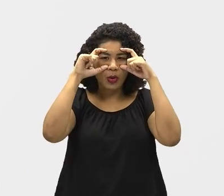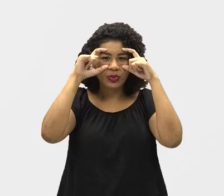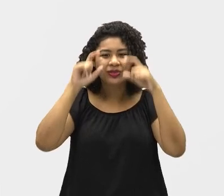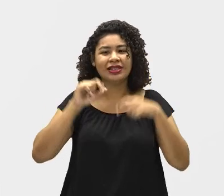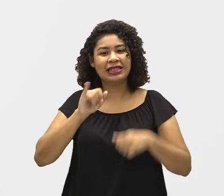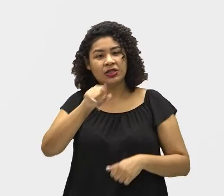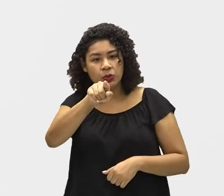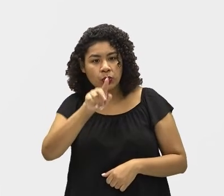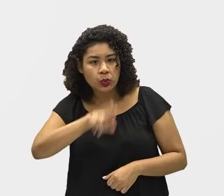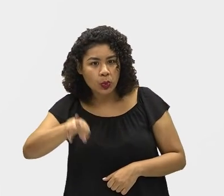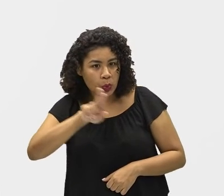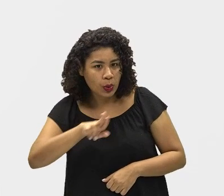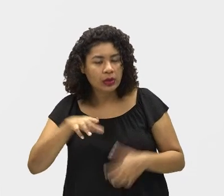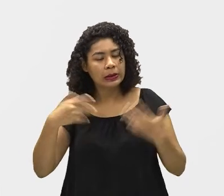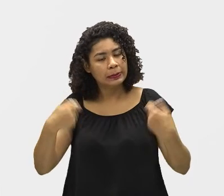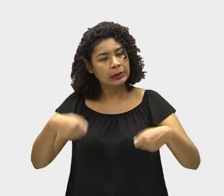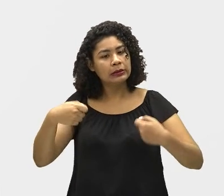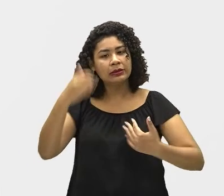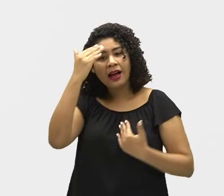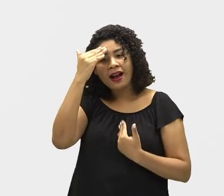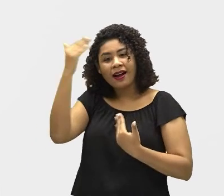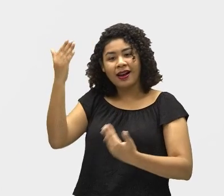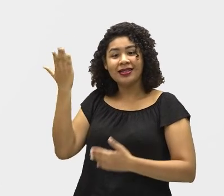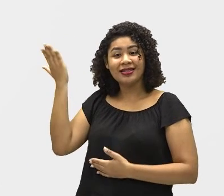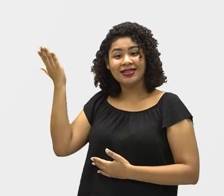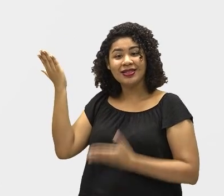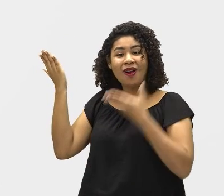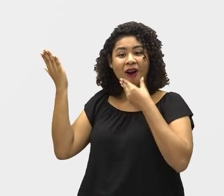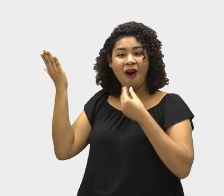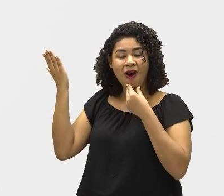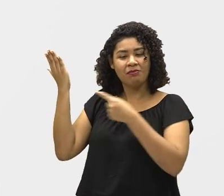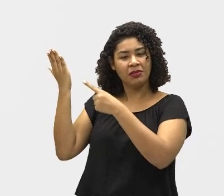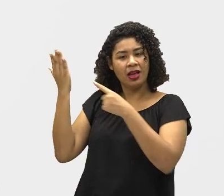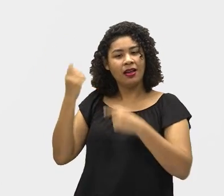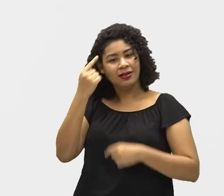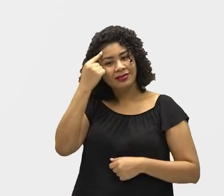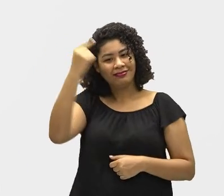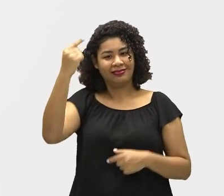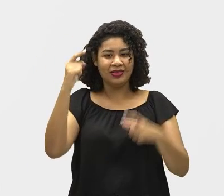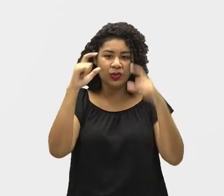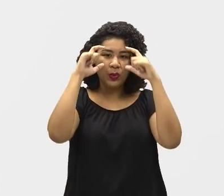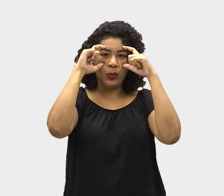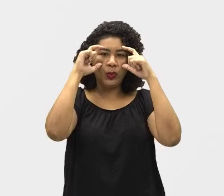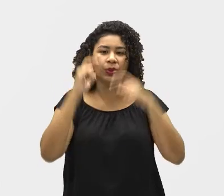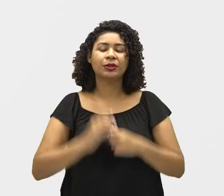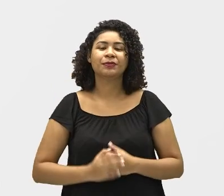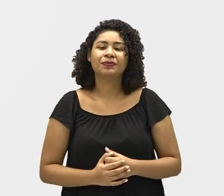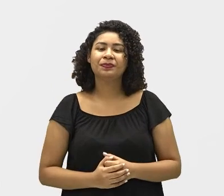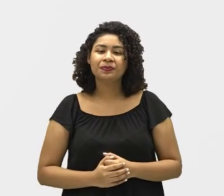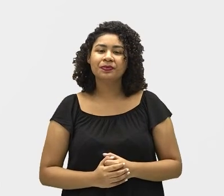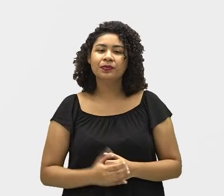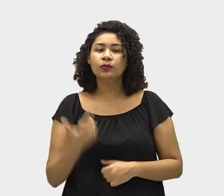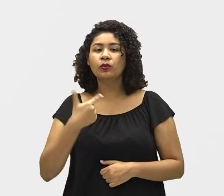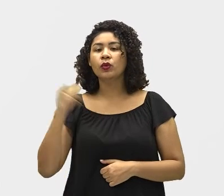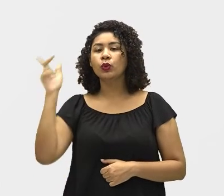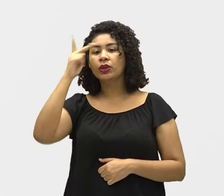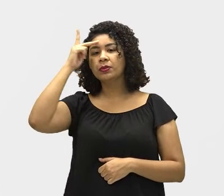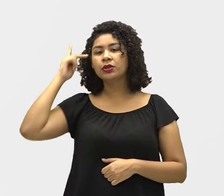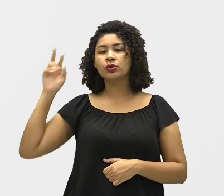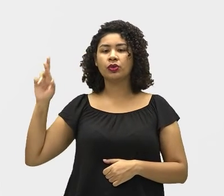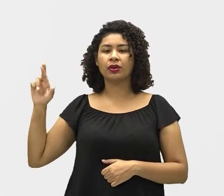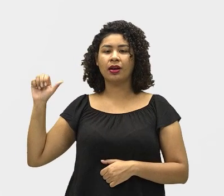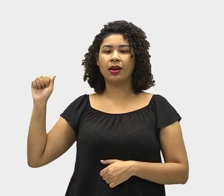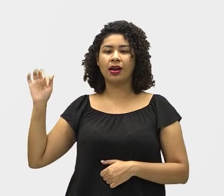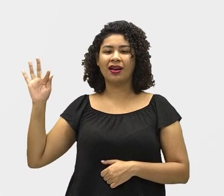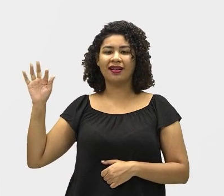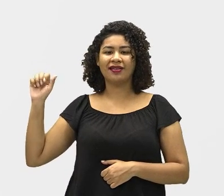utiliza óculos, você deve muito obrigado a Leonardo da Vinci, ok? Outra pessoa que nós vamos ter aí é o Rafael Sanzio,